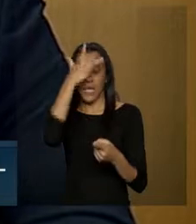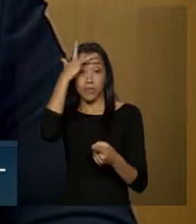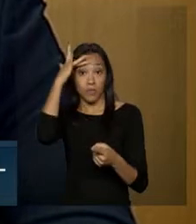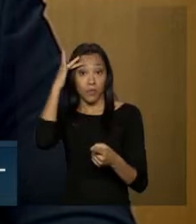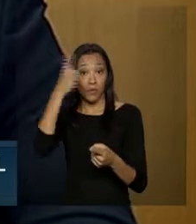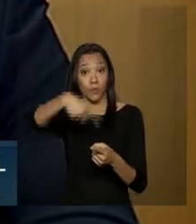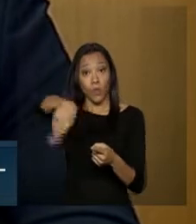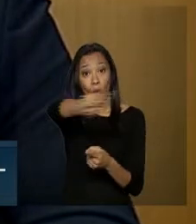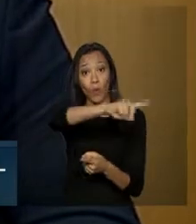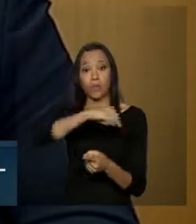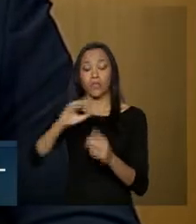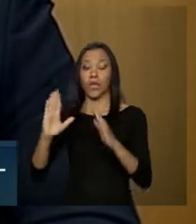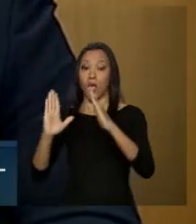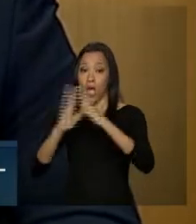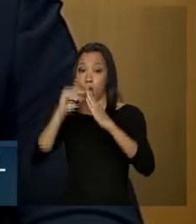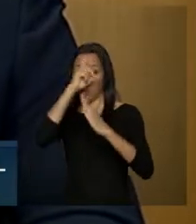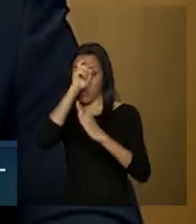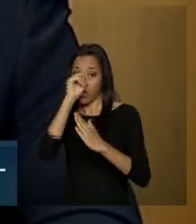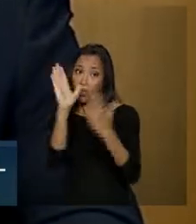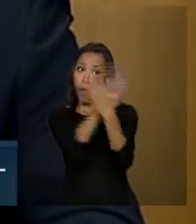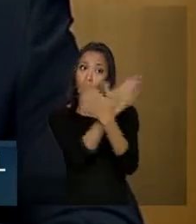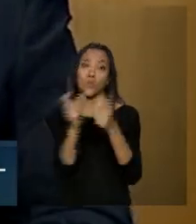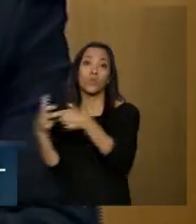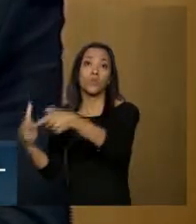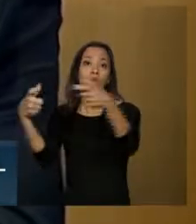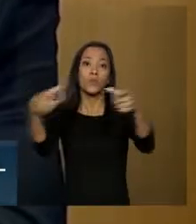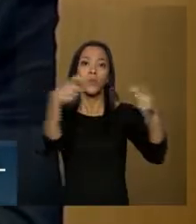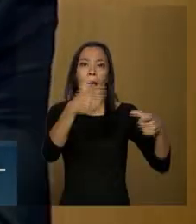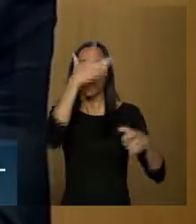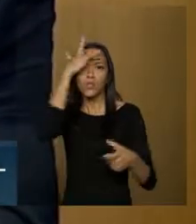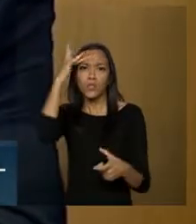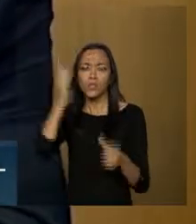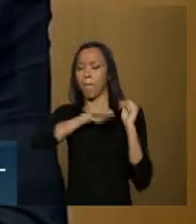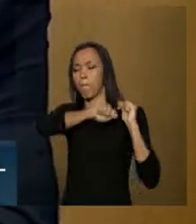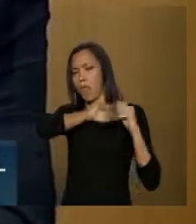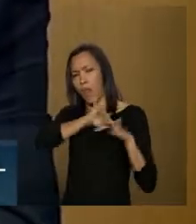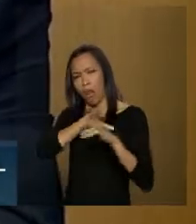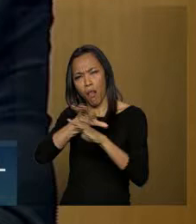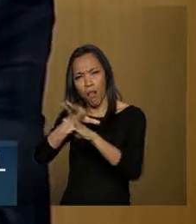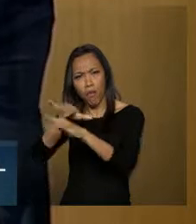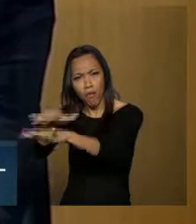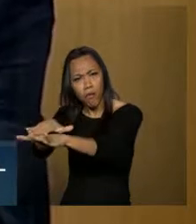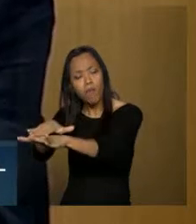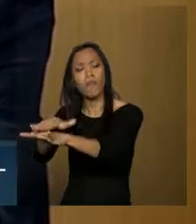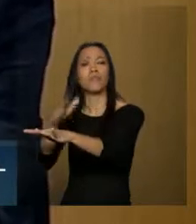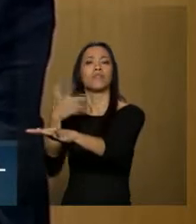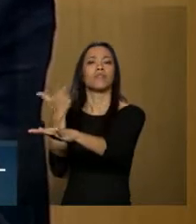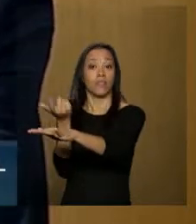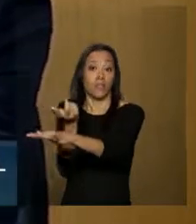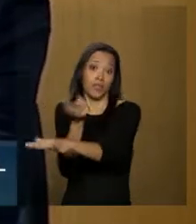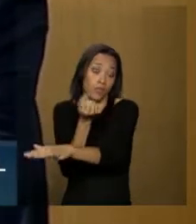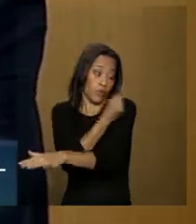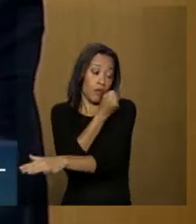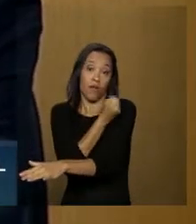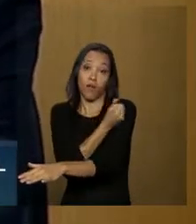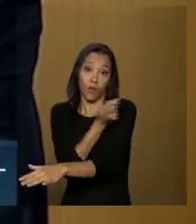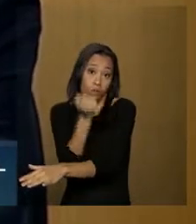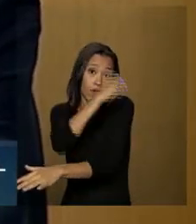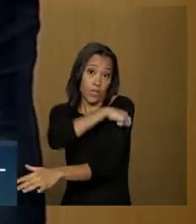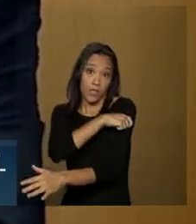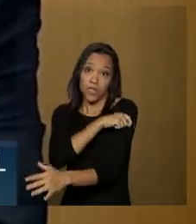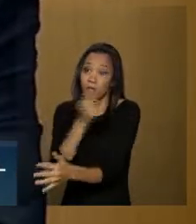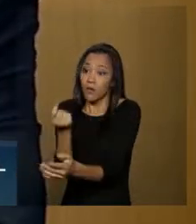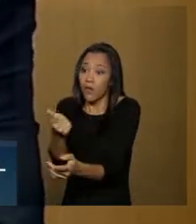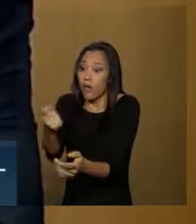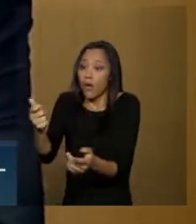algumas unidades, em alguns locais, foram um número de pessoas maior do que a previsão e o número de vacinas destinadas para aquelas